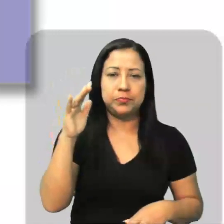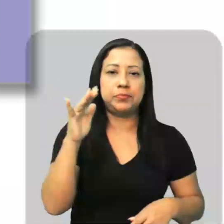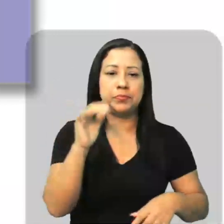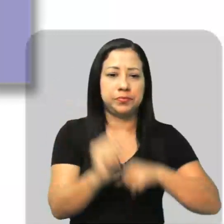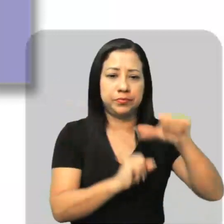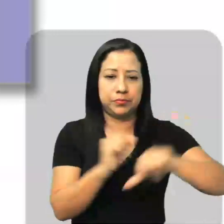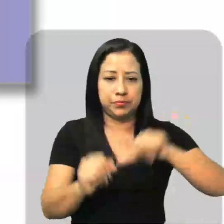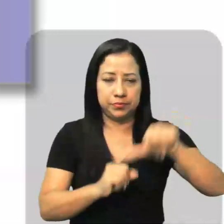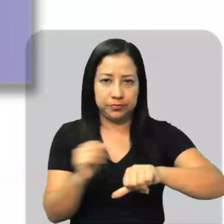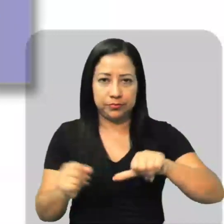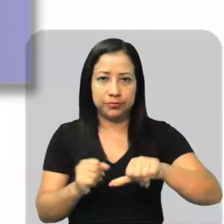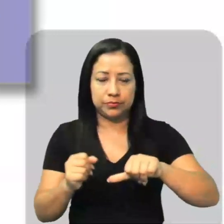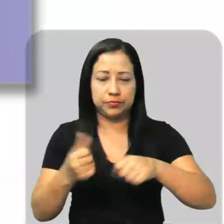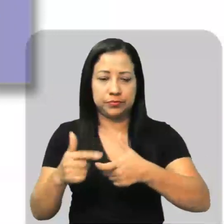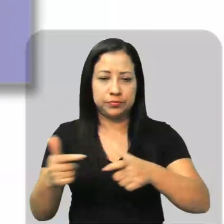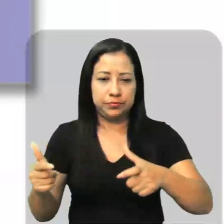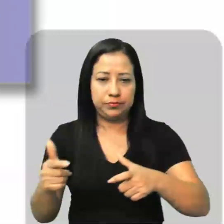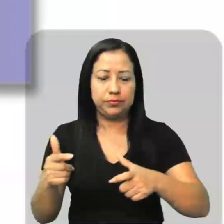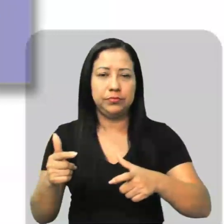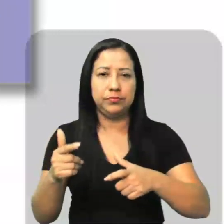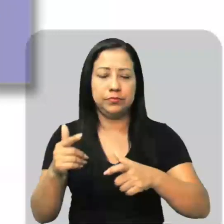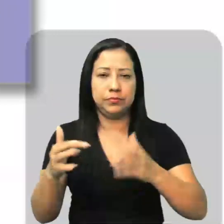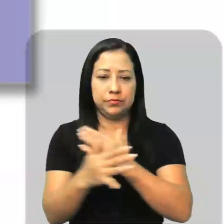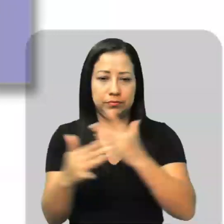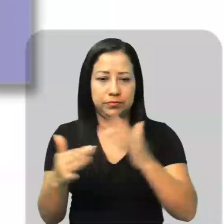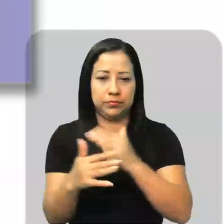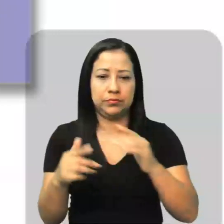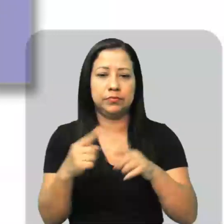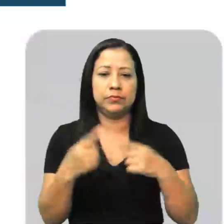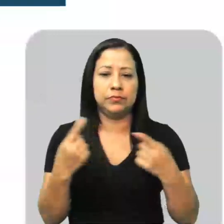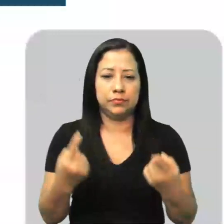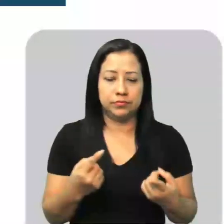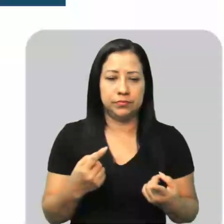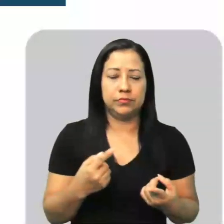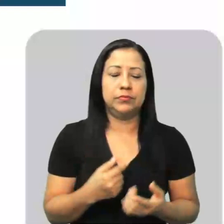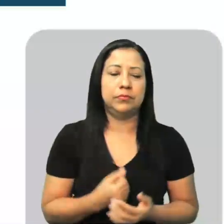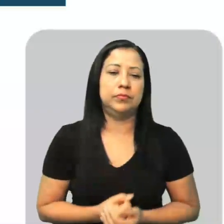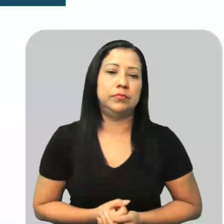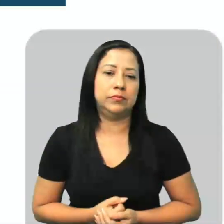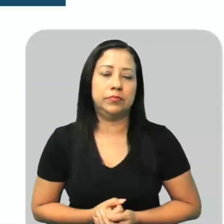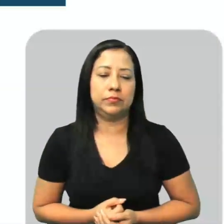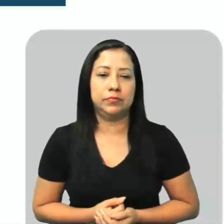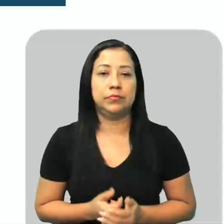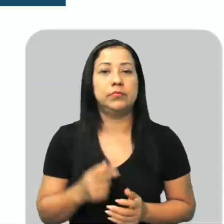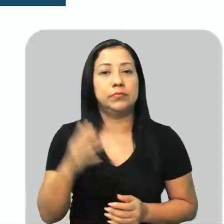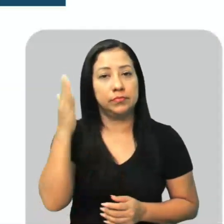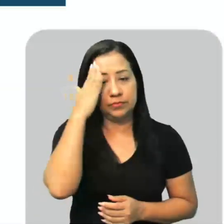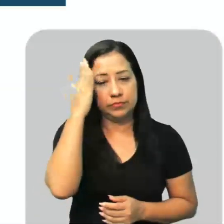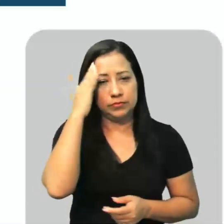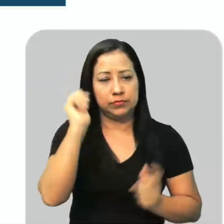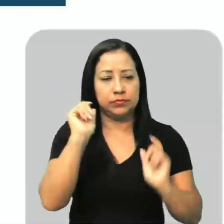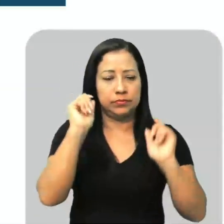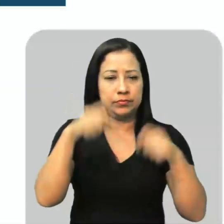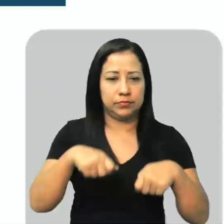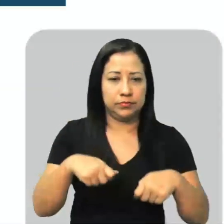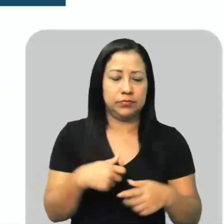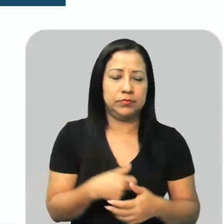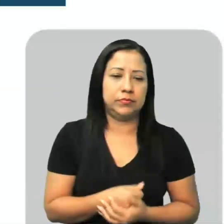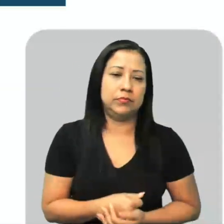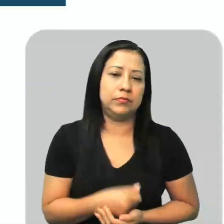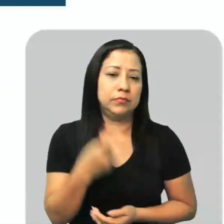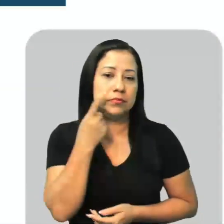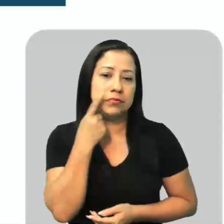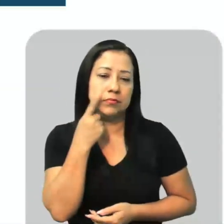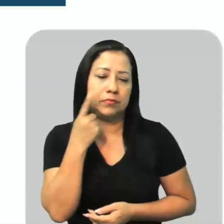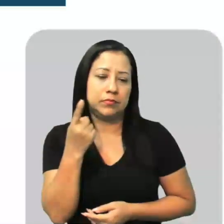composição etária e os impactos sociais. Vamos entender a nossa habilidade,